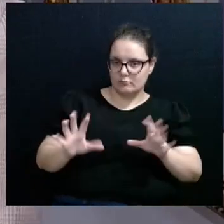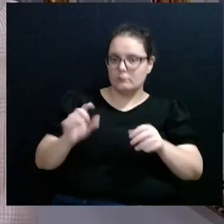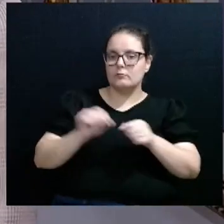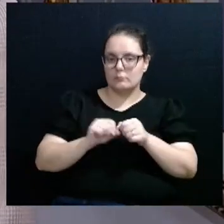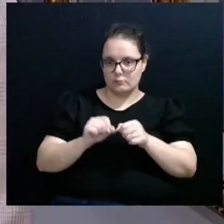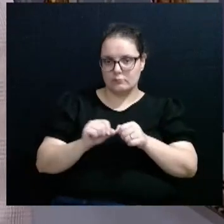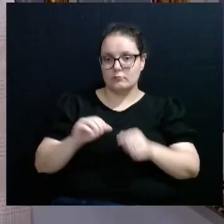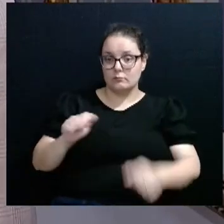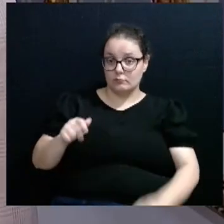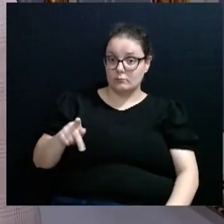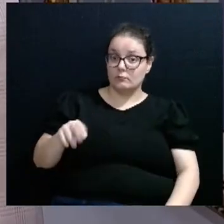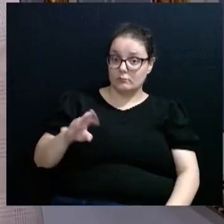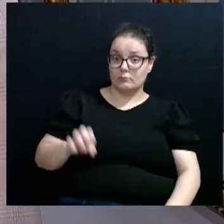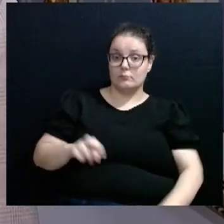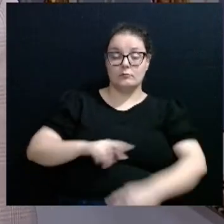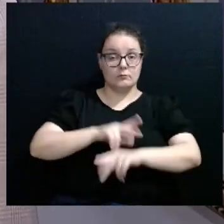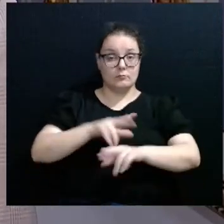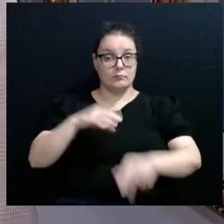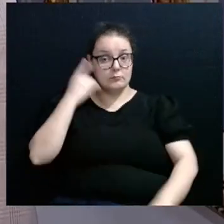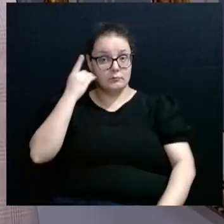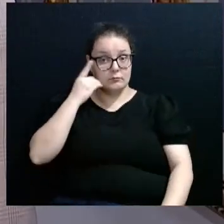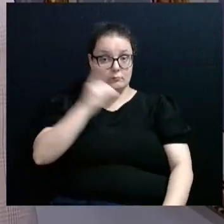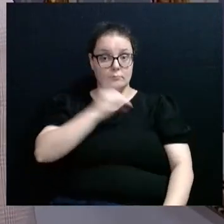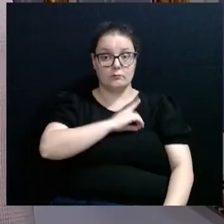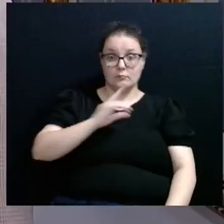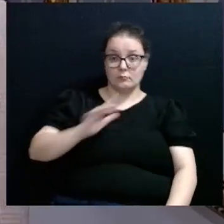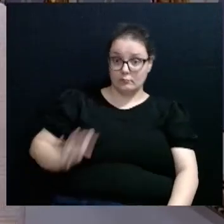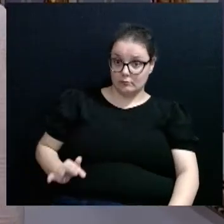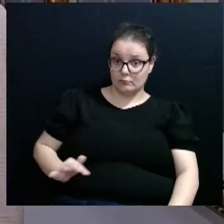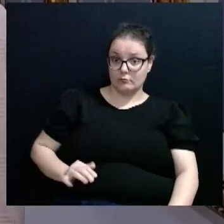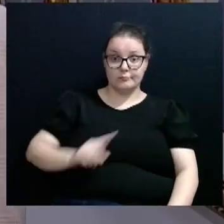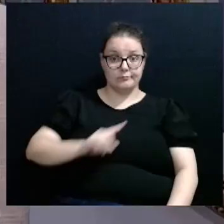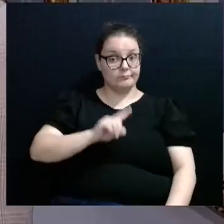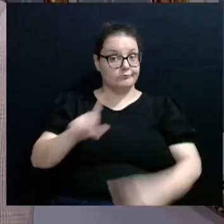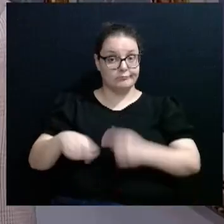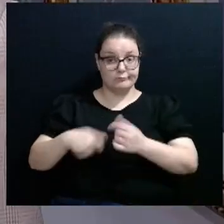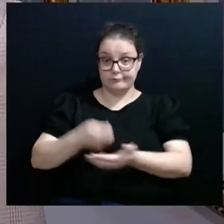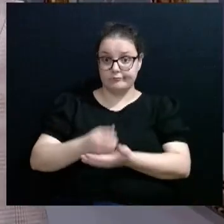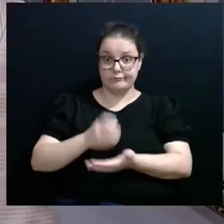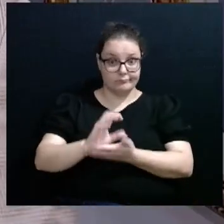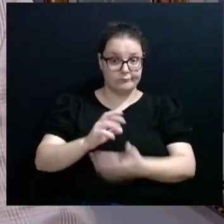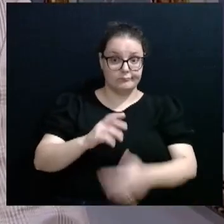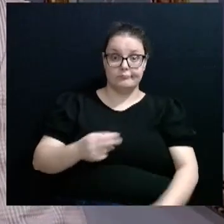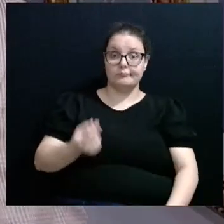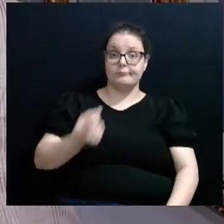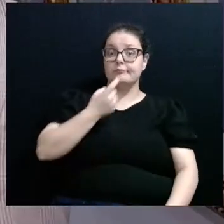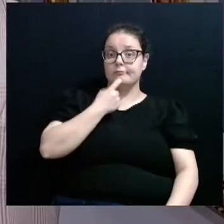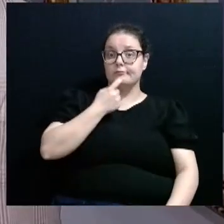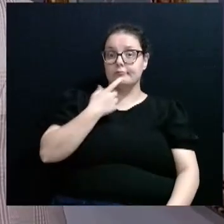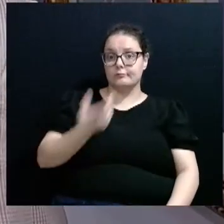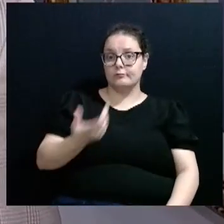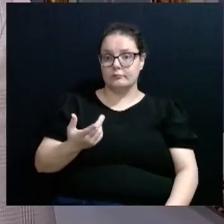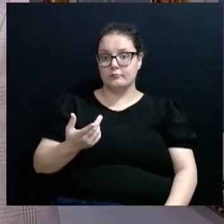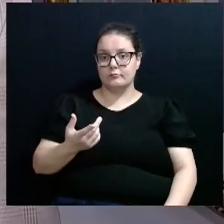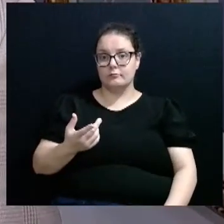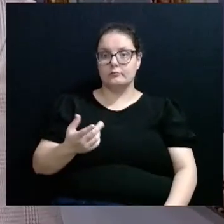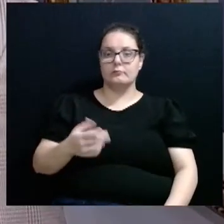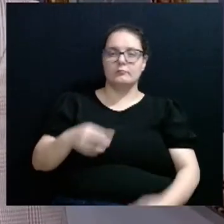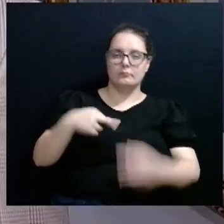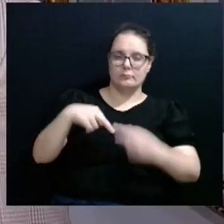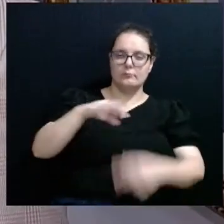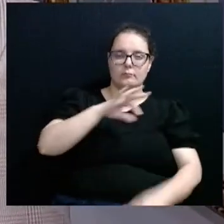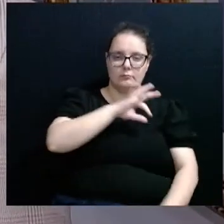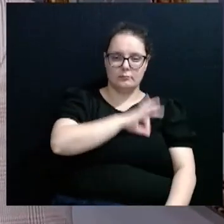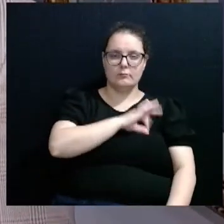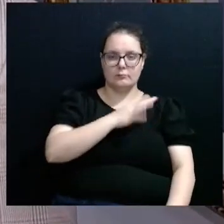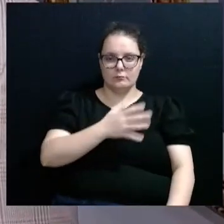Porque tem muitos deputados federais que deixam de mandar recursos para Campinas Deputados ligados à Polícia Militar, na sua maioria, eles deixam